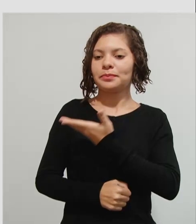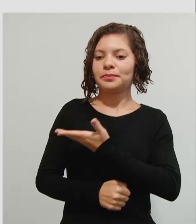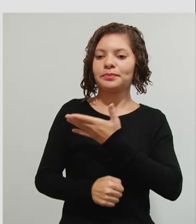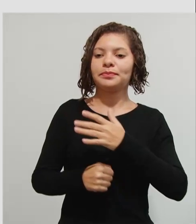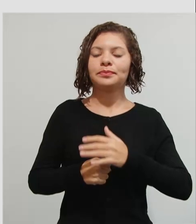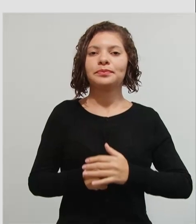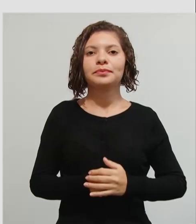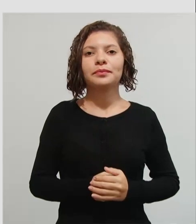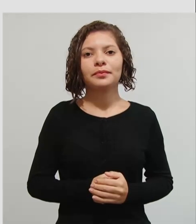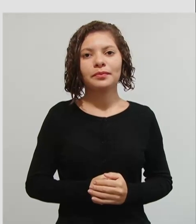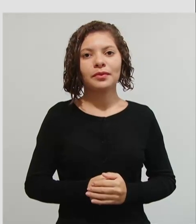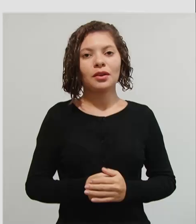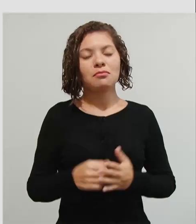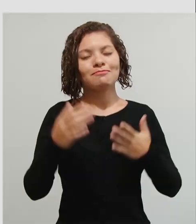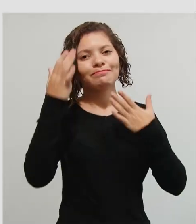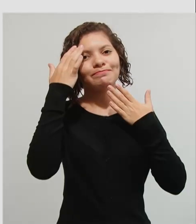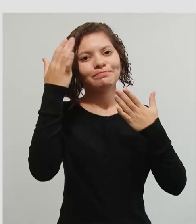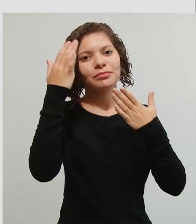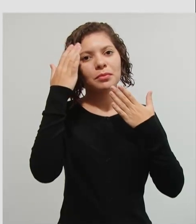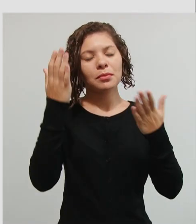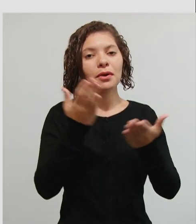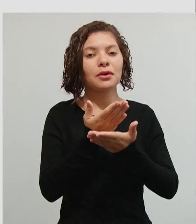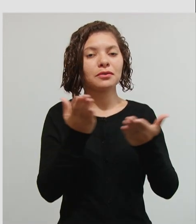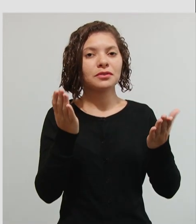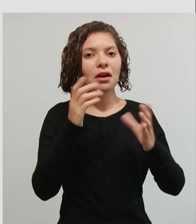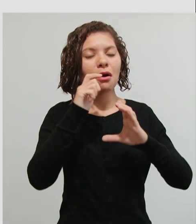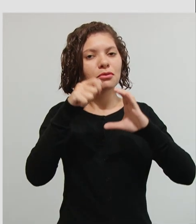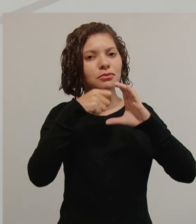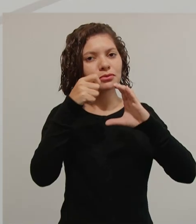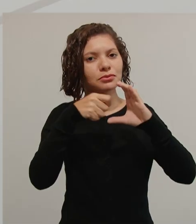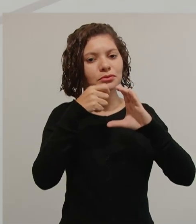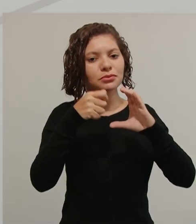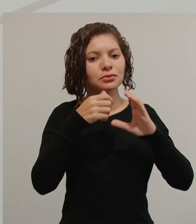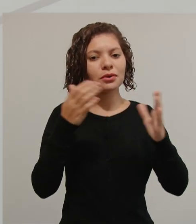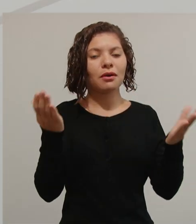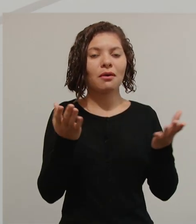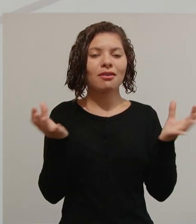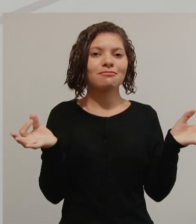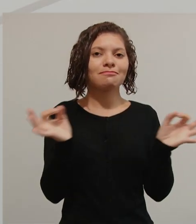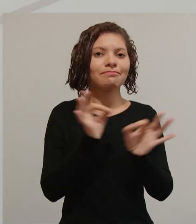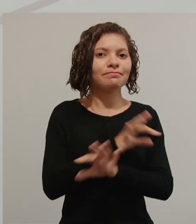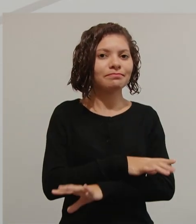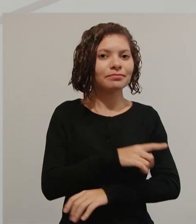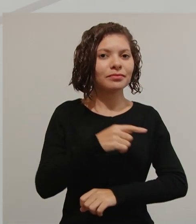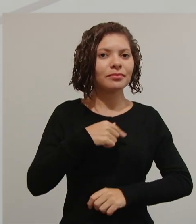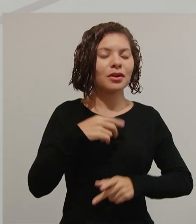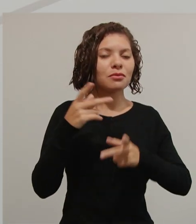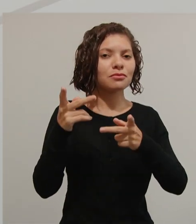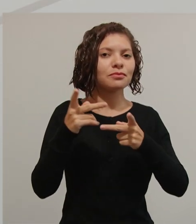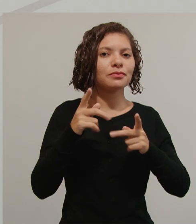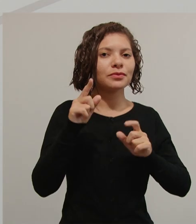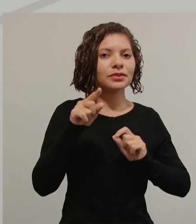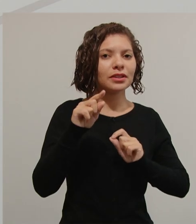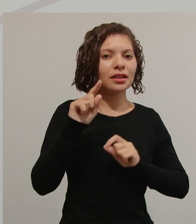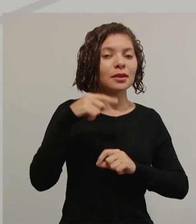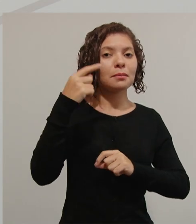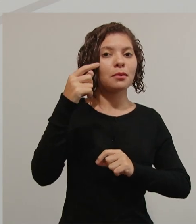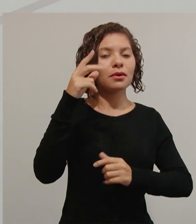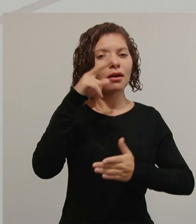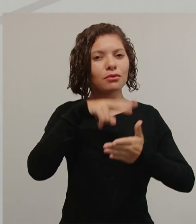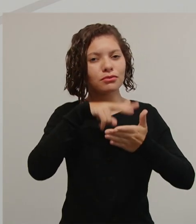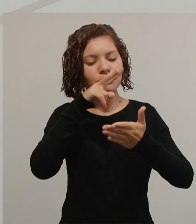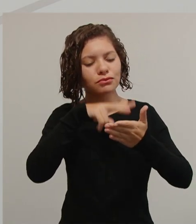aula. Eu agradeço a sua participação. Nós, por enquanto, ficamos por aqui. Eu convido você a fazer a leitura do nosso